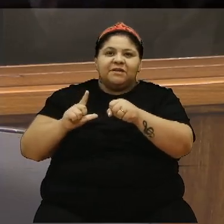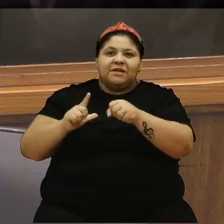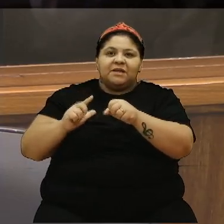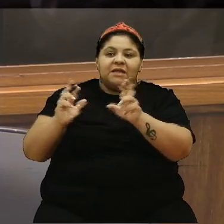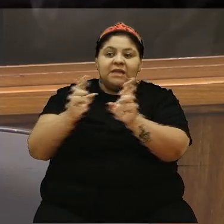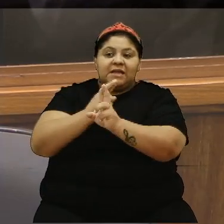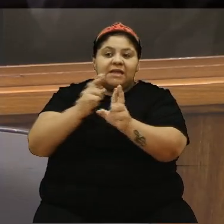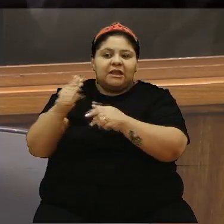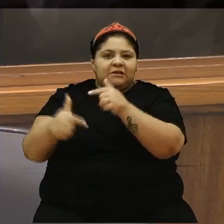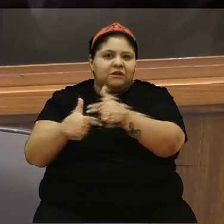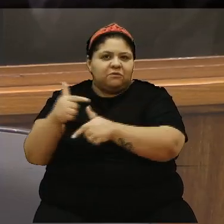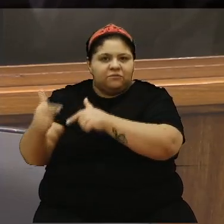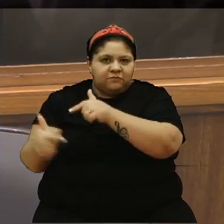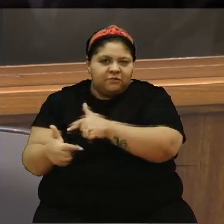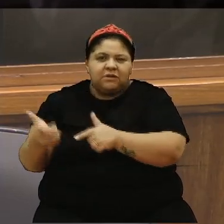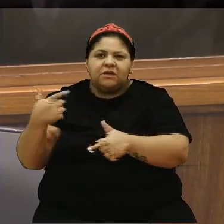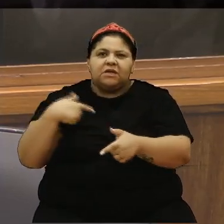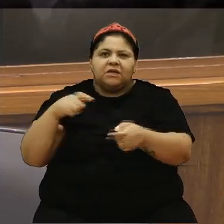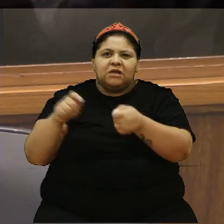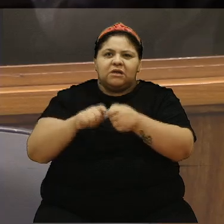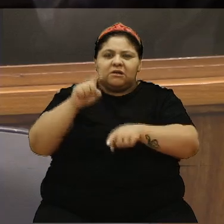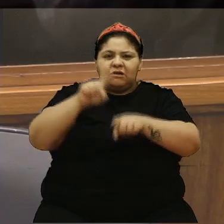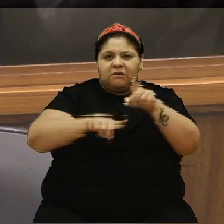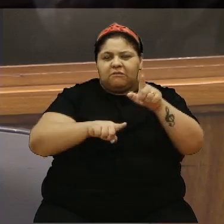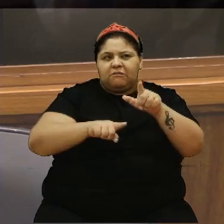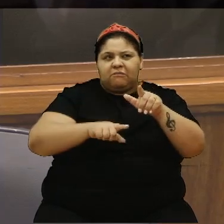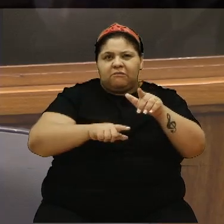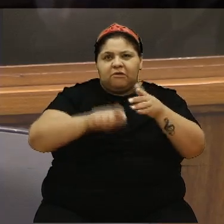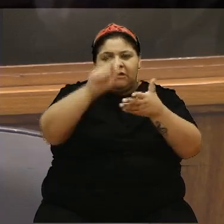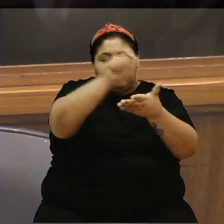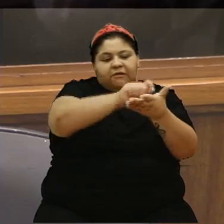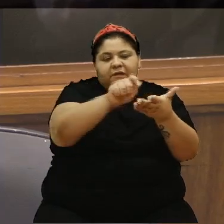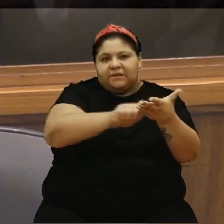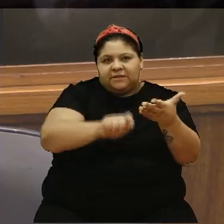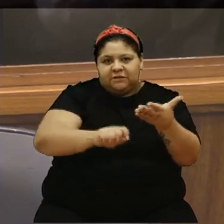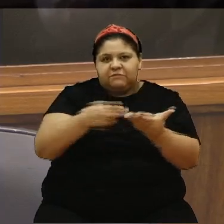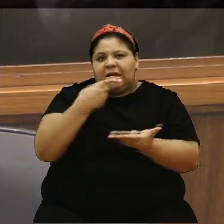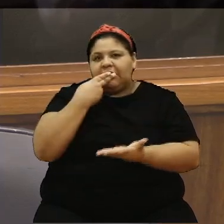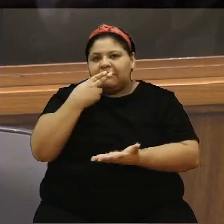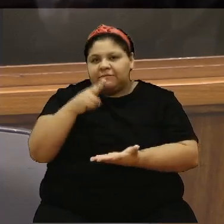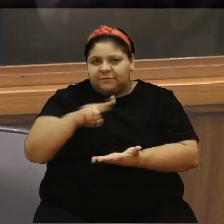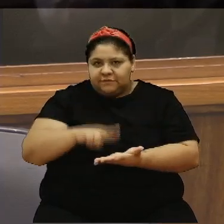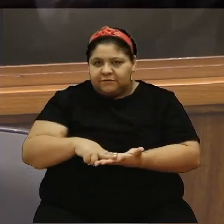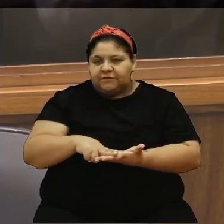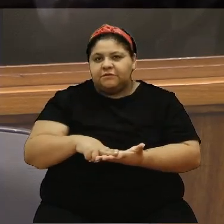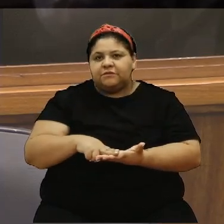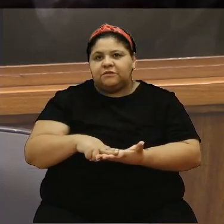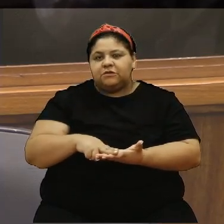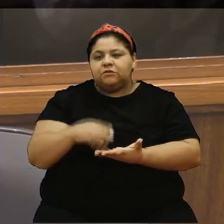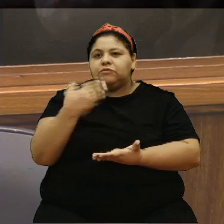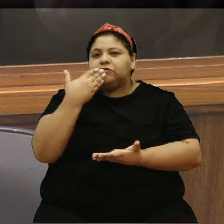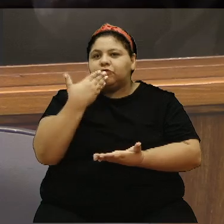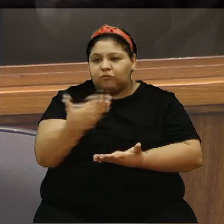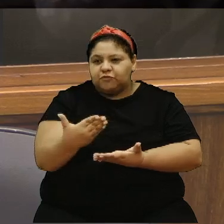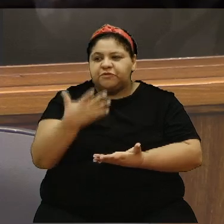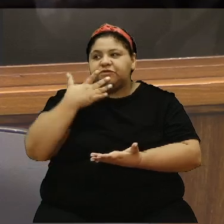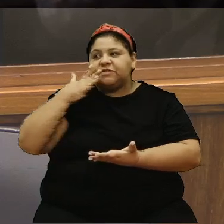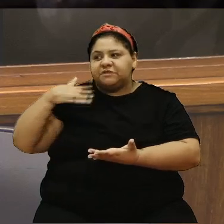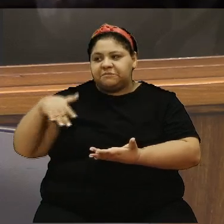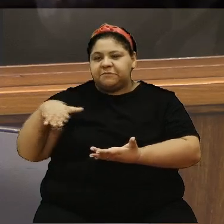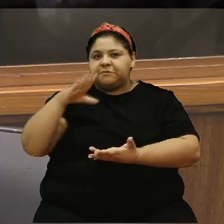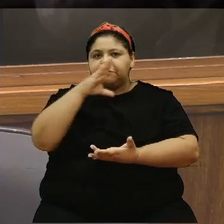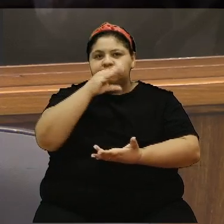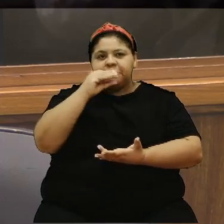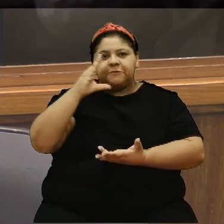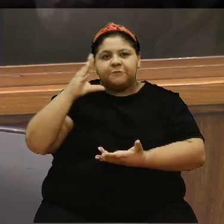Eu fiz a atividade de praticar a escrita de uma carta com as reivindicações das crianças e